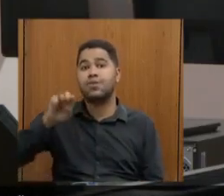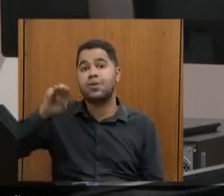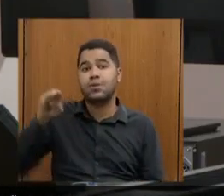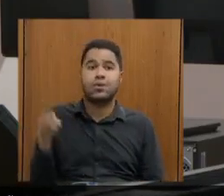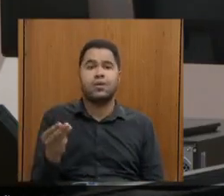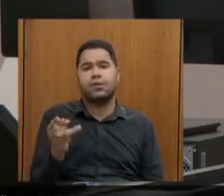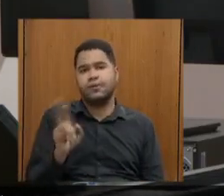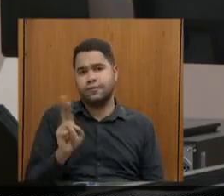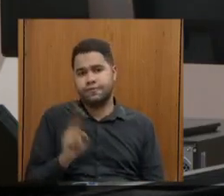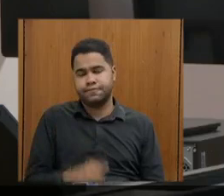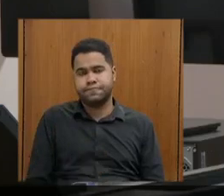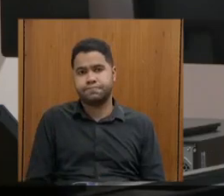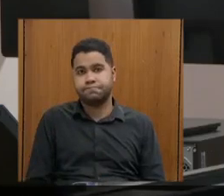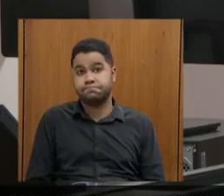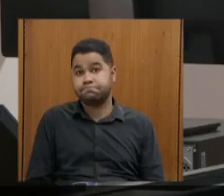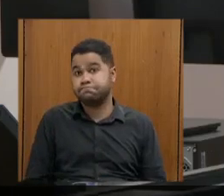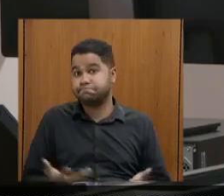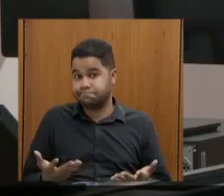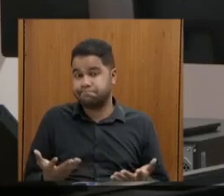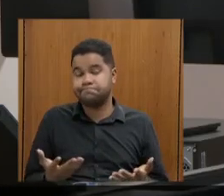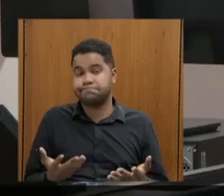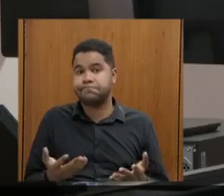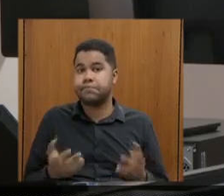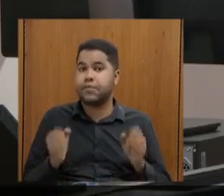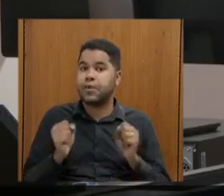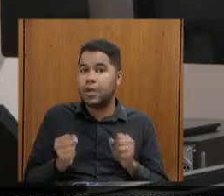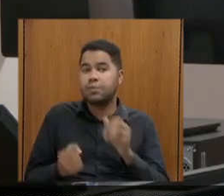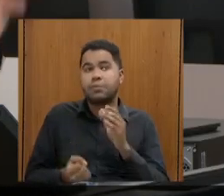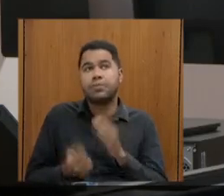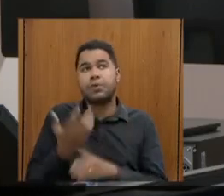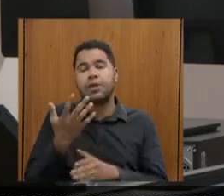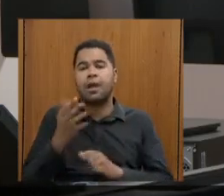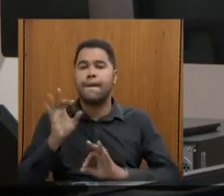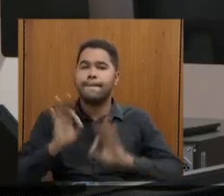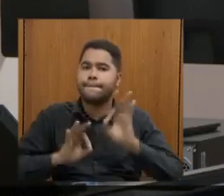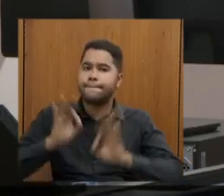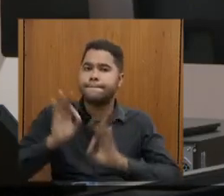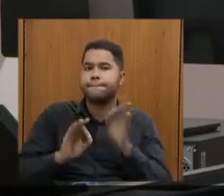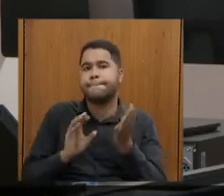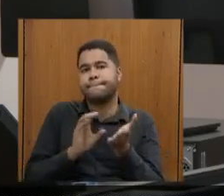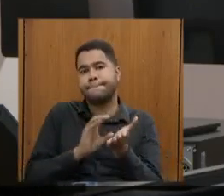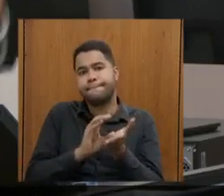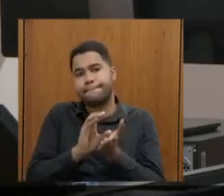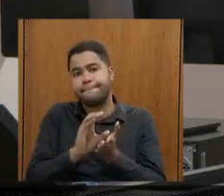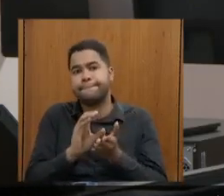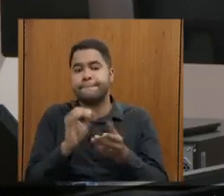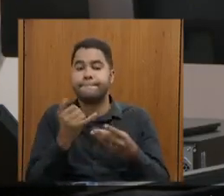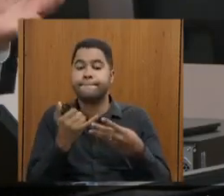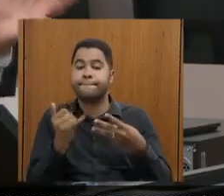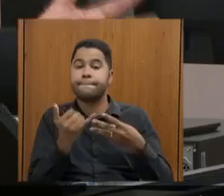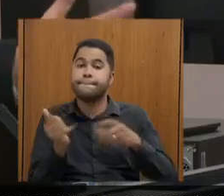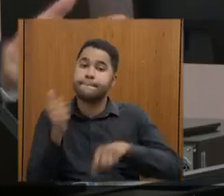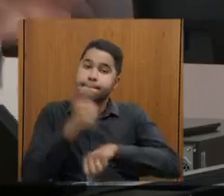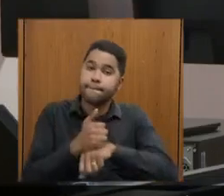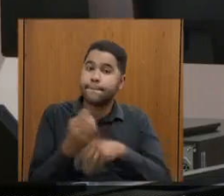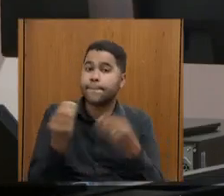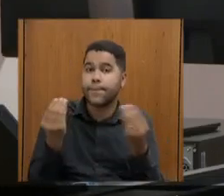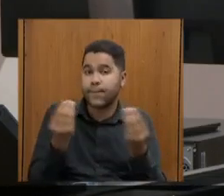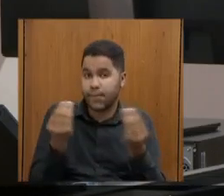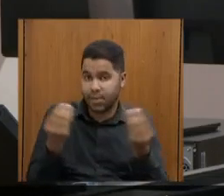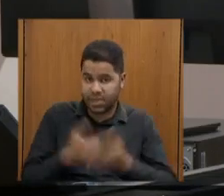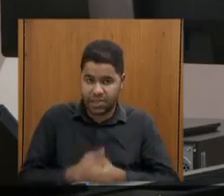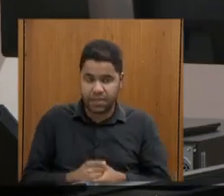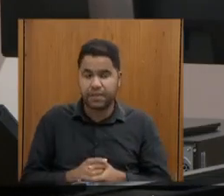né se você tiver tem um jeito ele pode criar um jeito de vestir a Cemig é pô o que que é que tem de ser feito